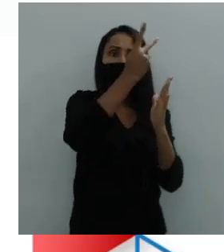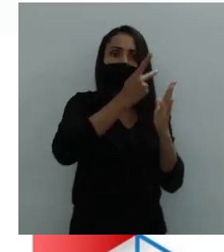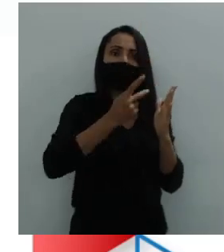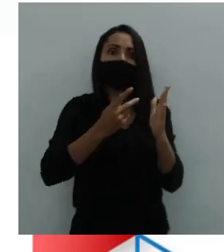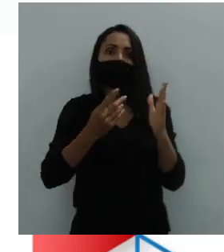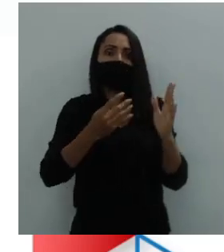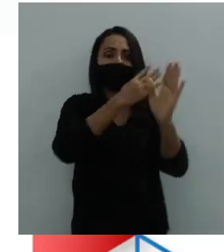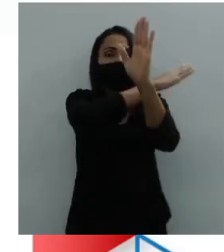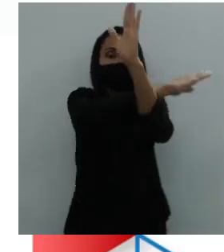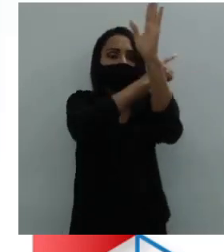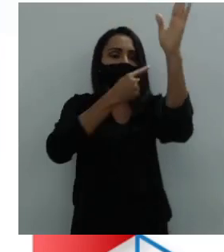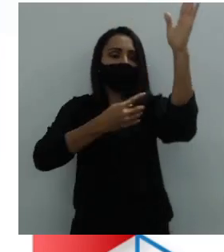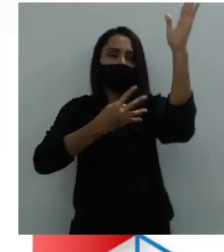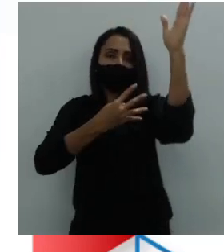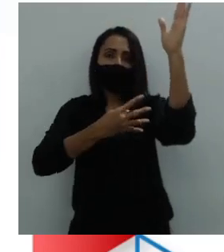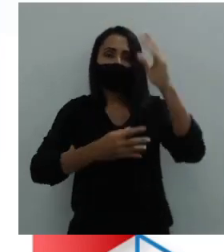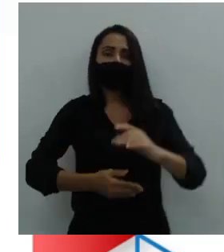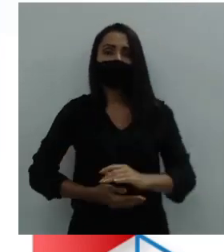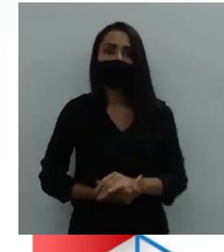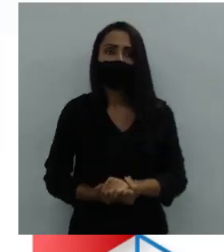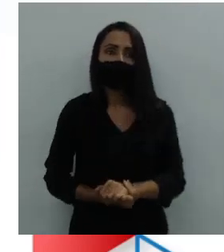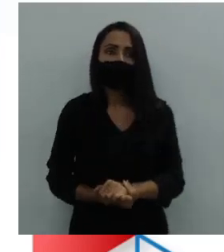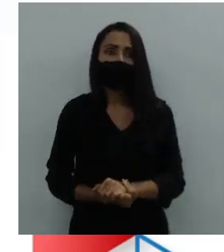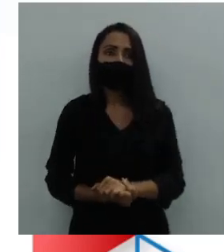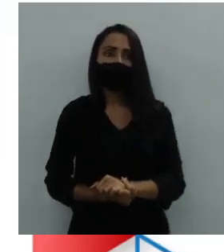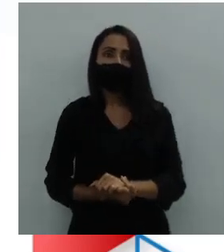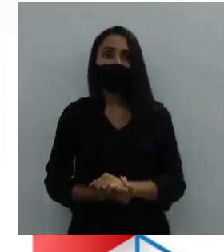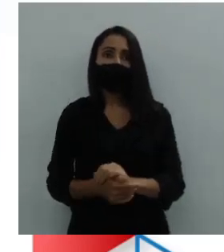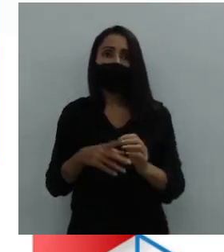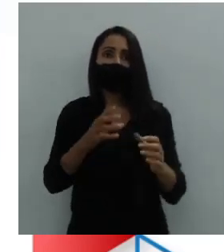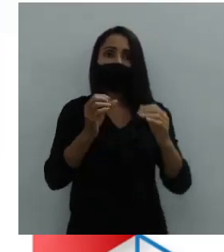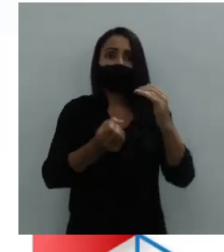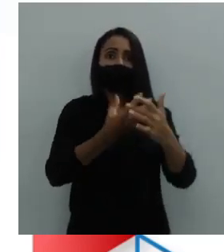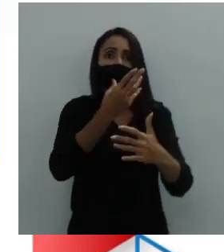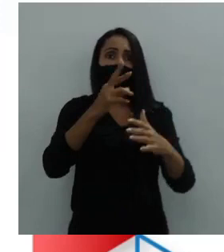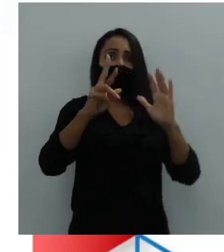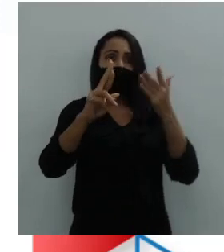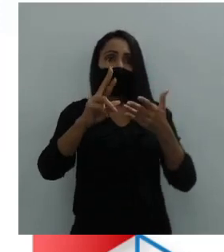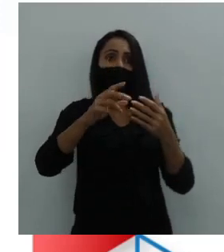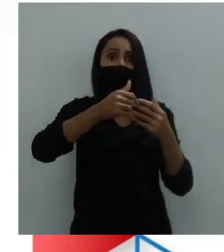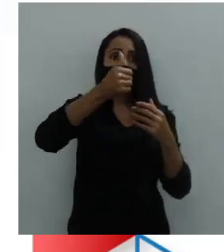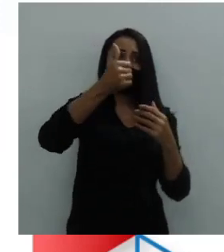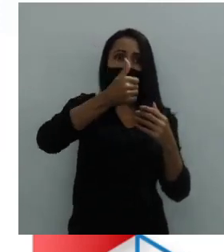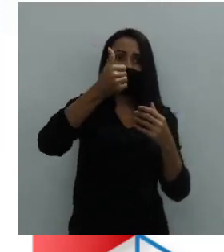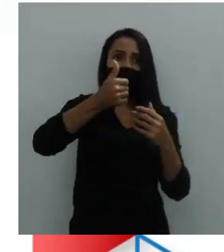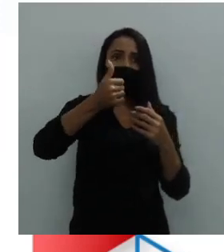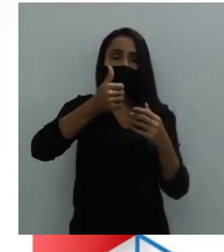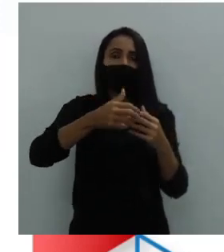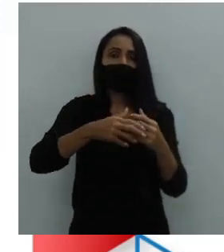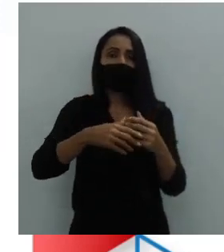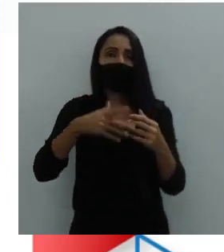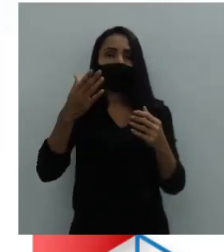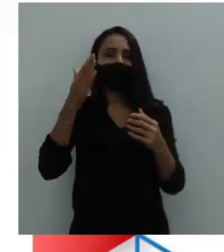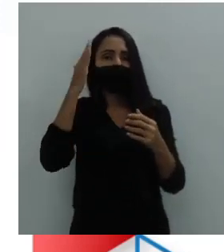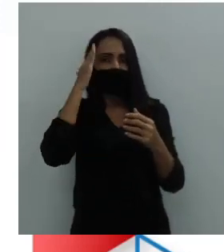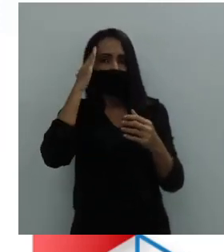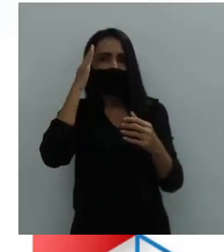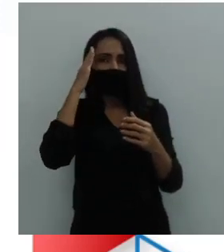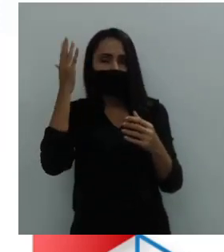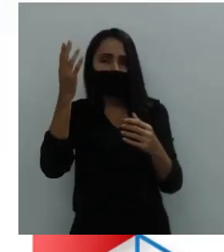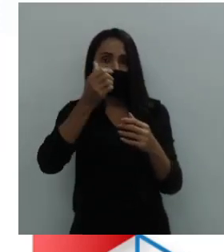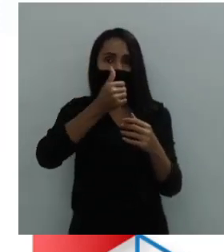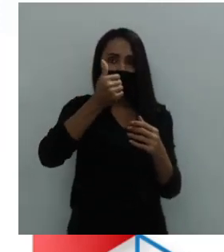quadrante. Vamos lá para a nossa resposta? Ora, o polígono original estava representado no primeiro, então vou mentalizar lá o primeiro